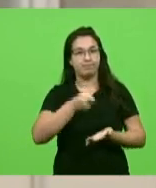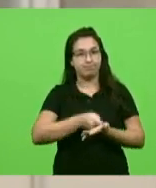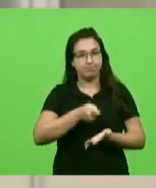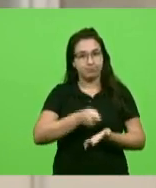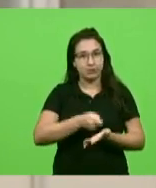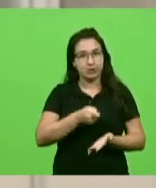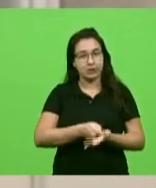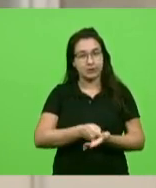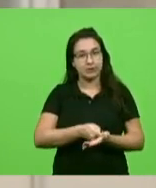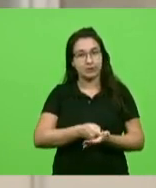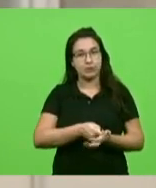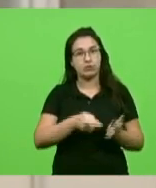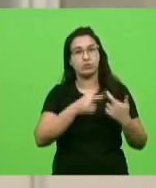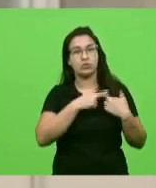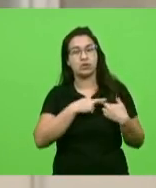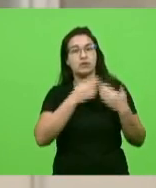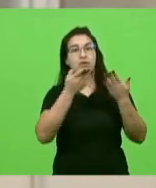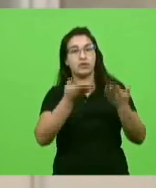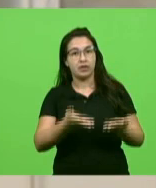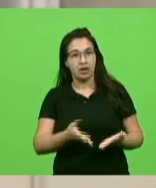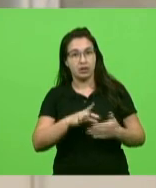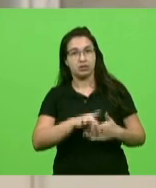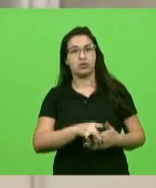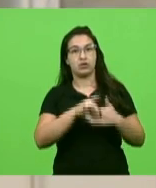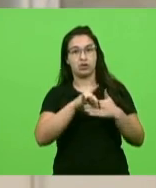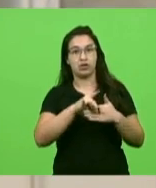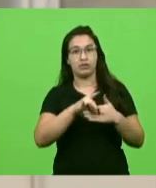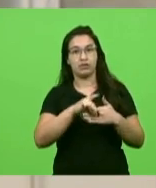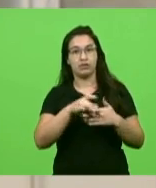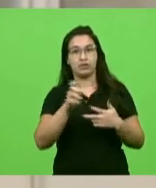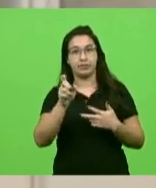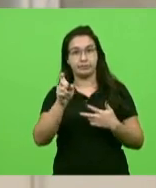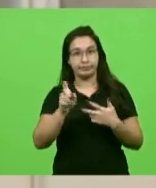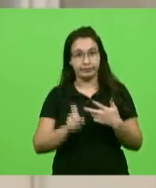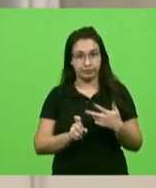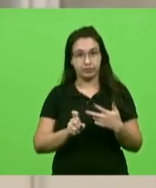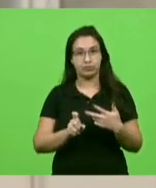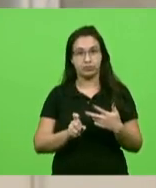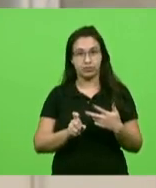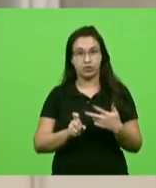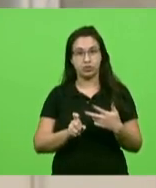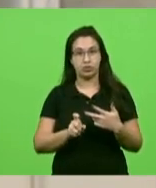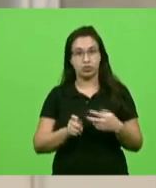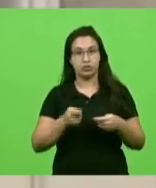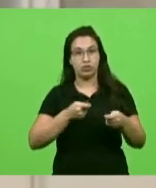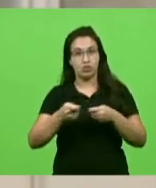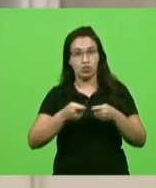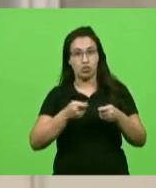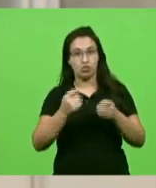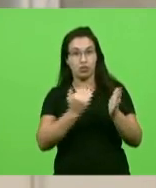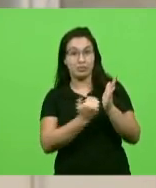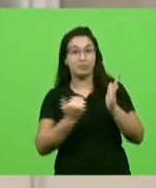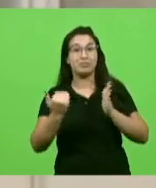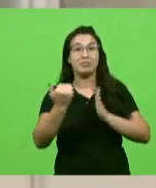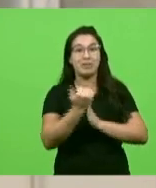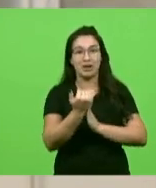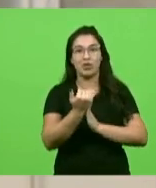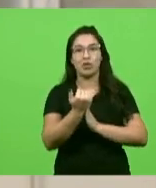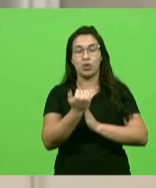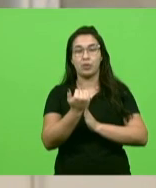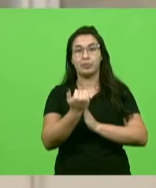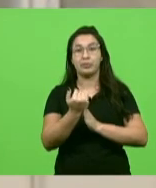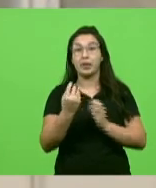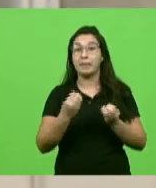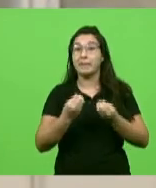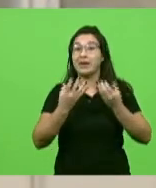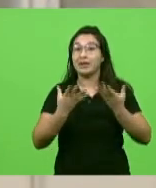Executivo exercer um controle mais próximo do que o habitual para garantir a